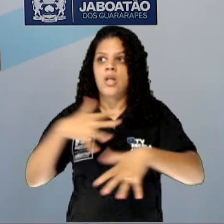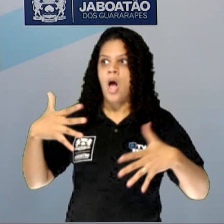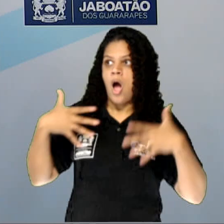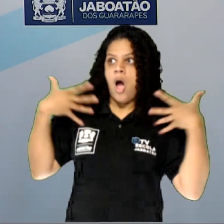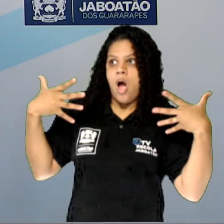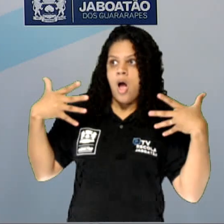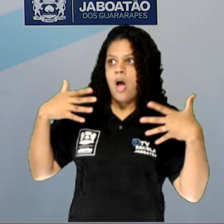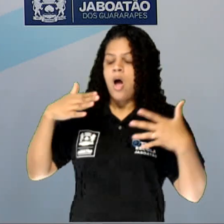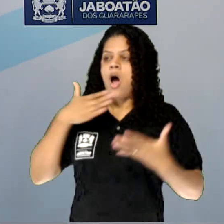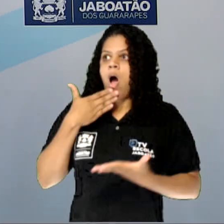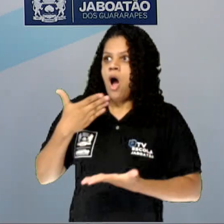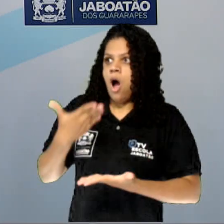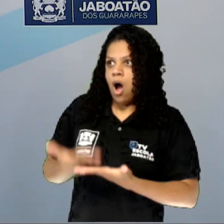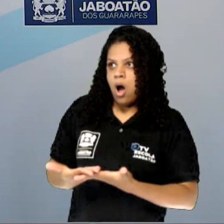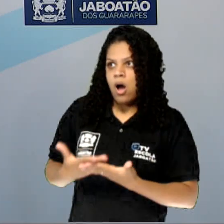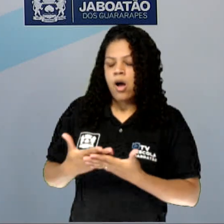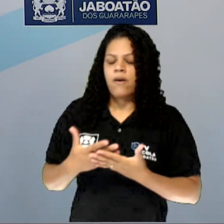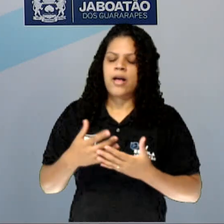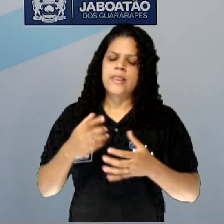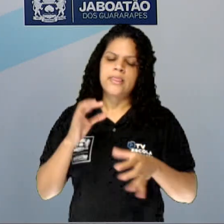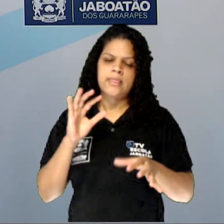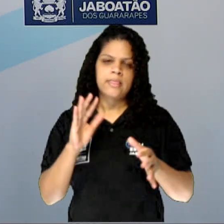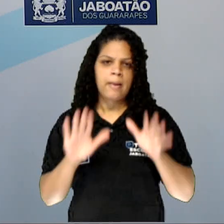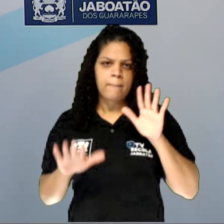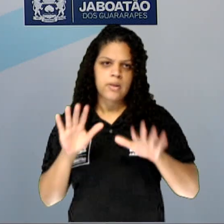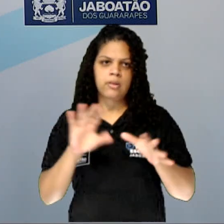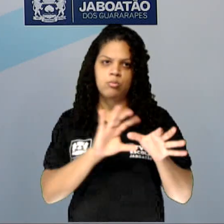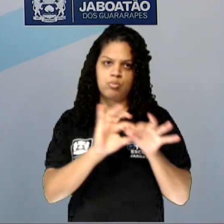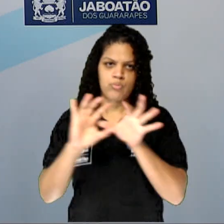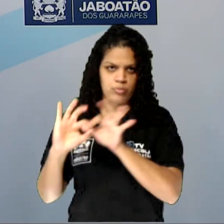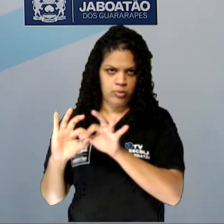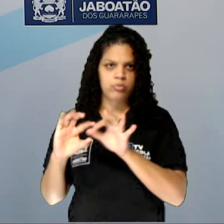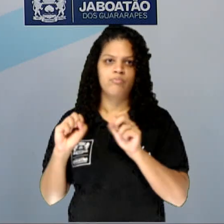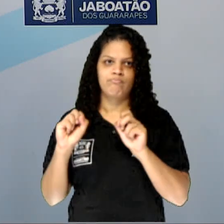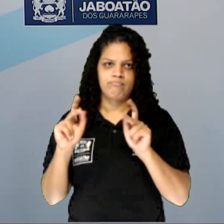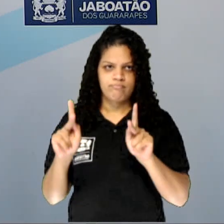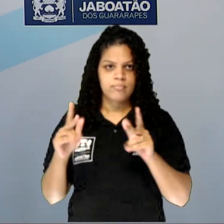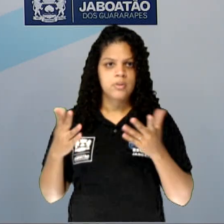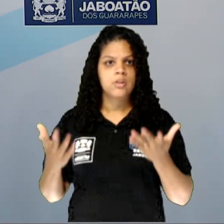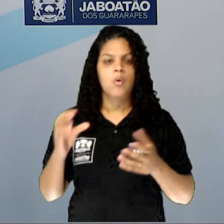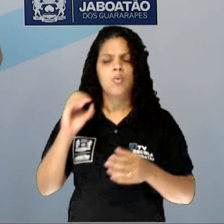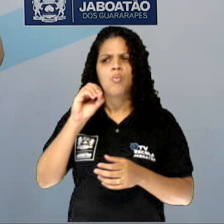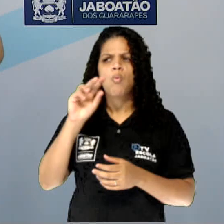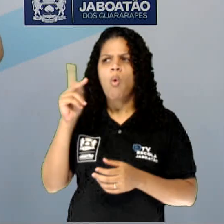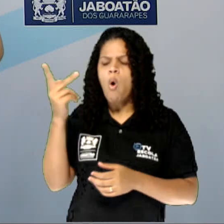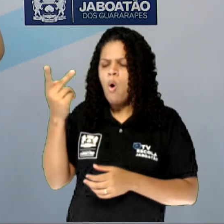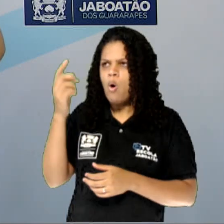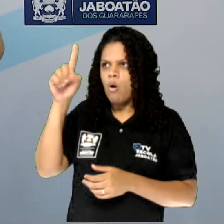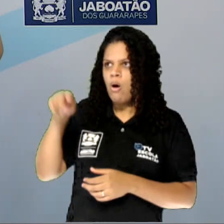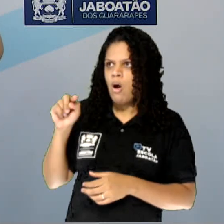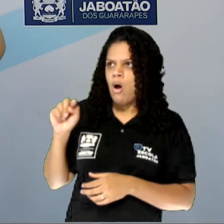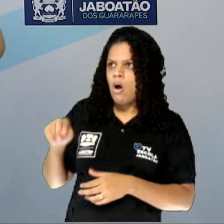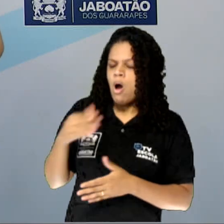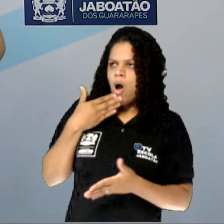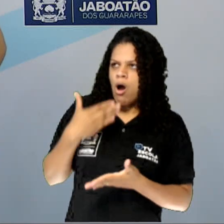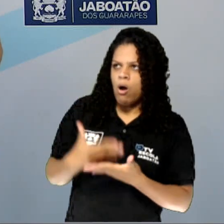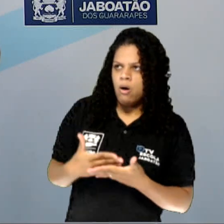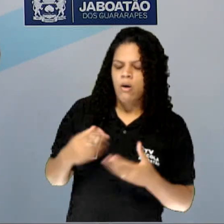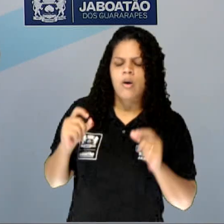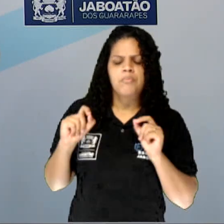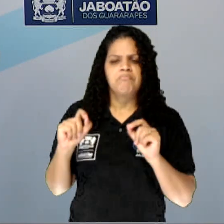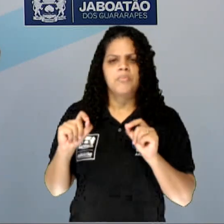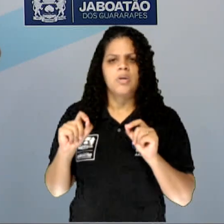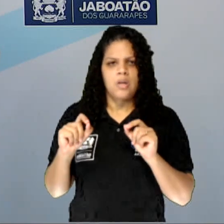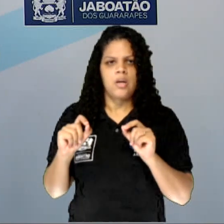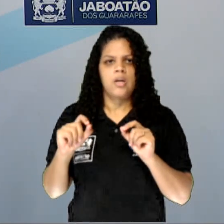vai depender do contexto onde ela está inserida. Quando a gente leu ali um ó de consternação, é de fato